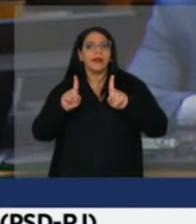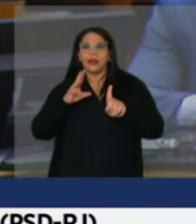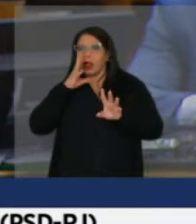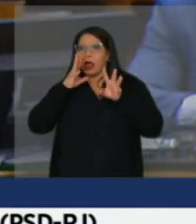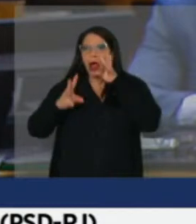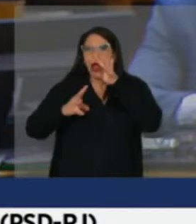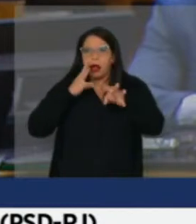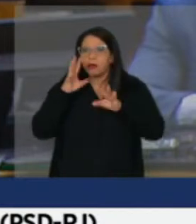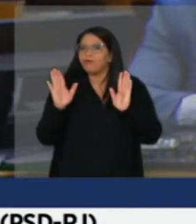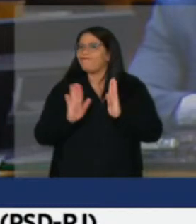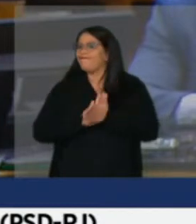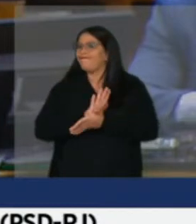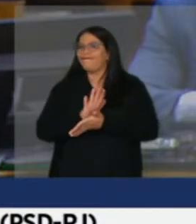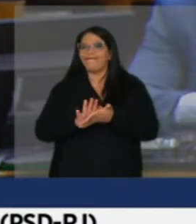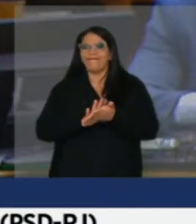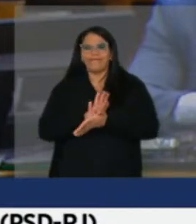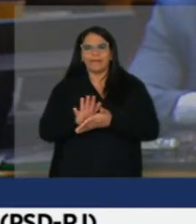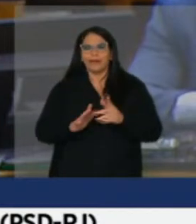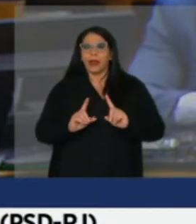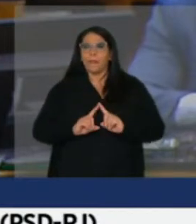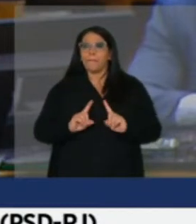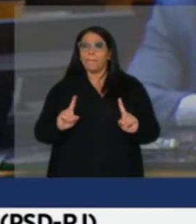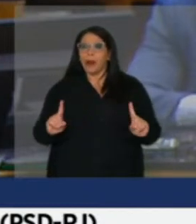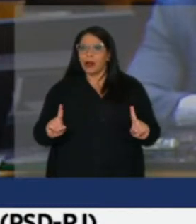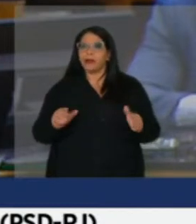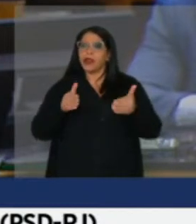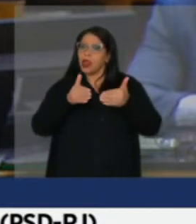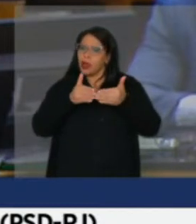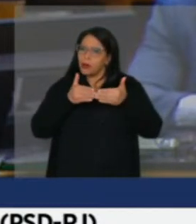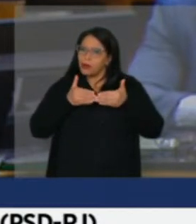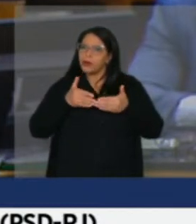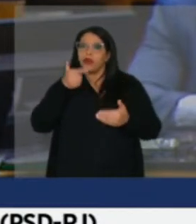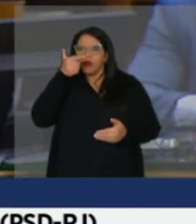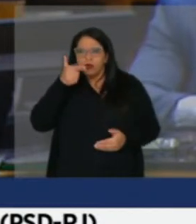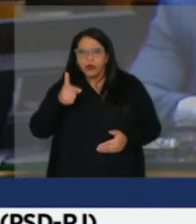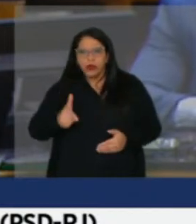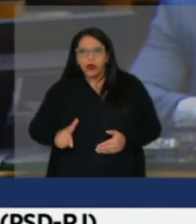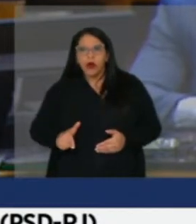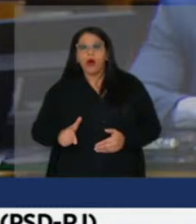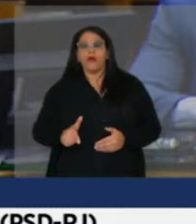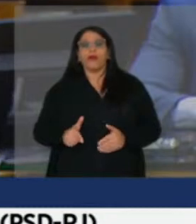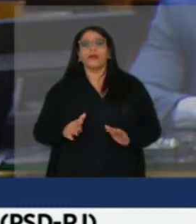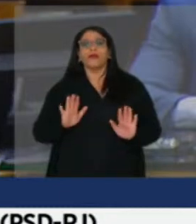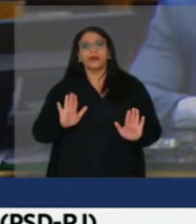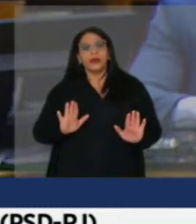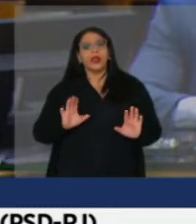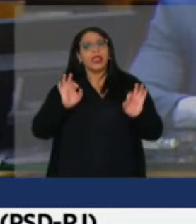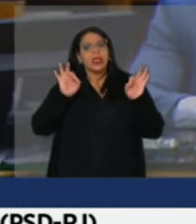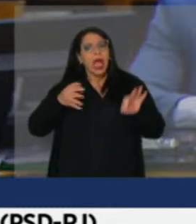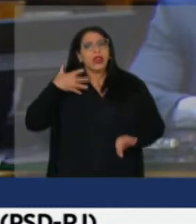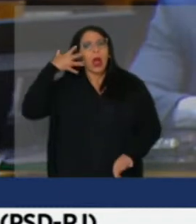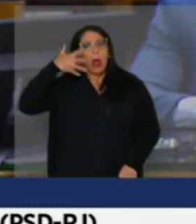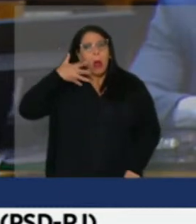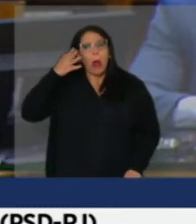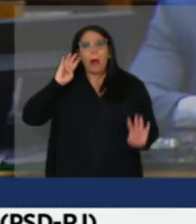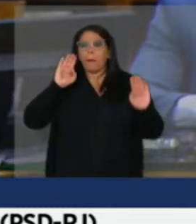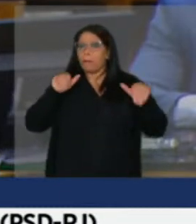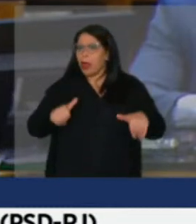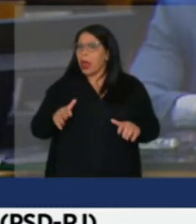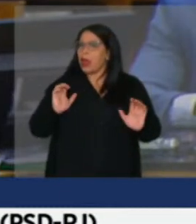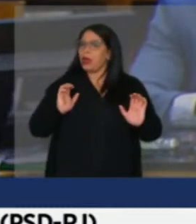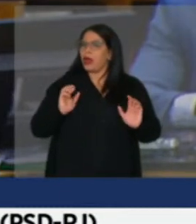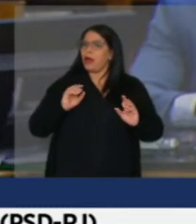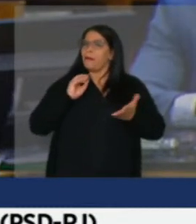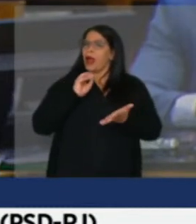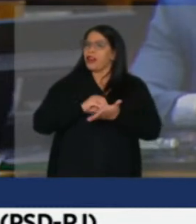por ninguém, mas eu só queria ratificar que, muito embora muito eloquente, muitas vezes a elegância falta a